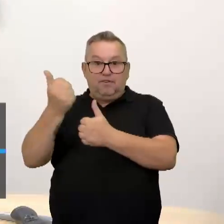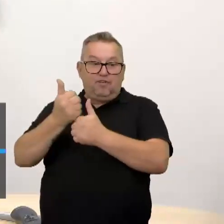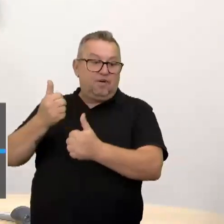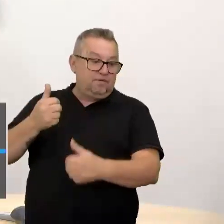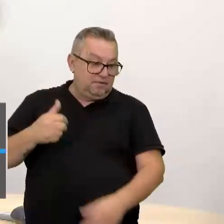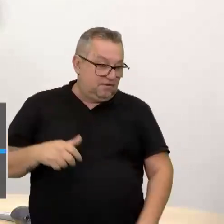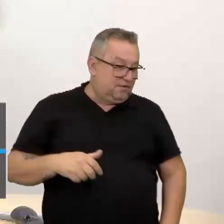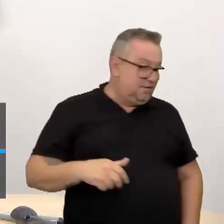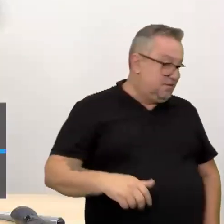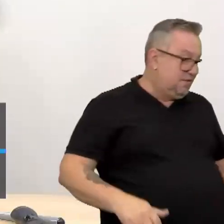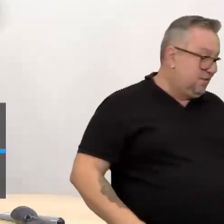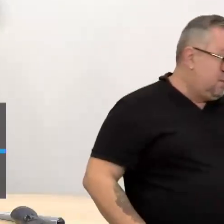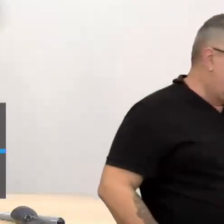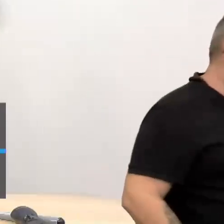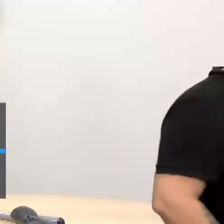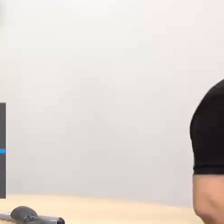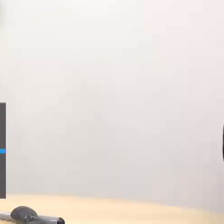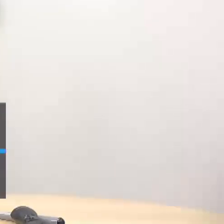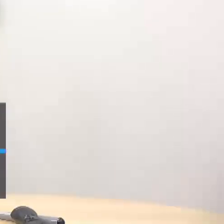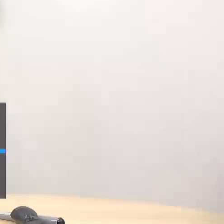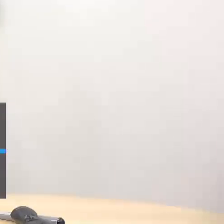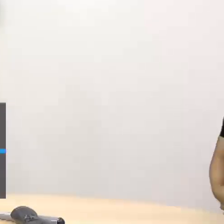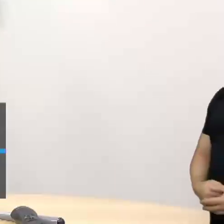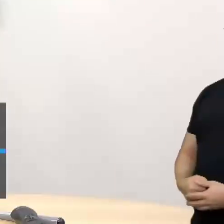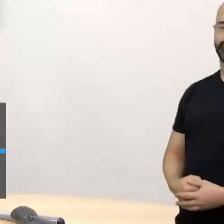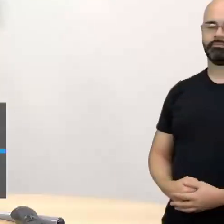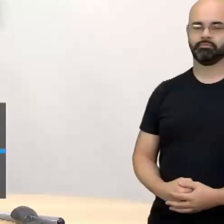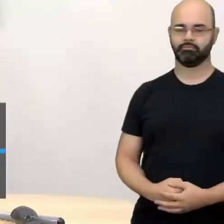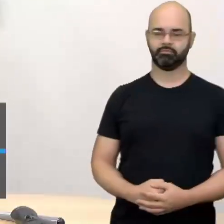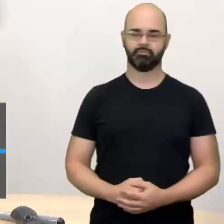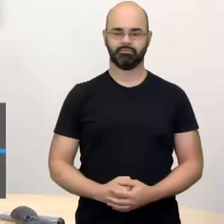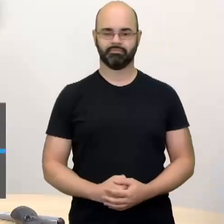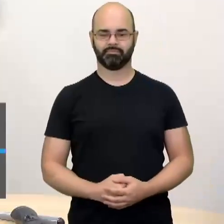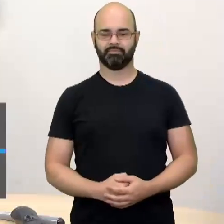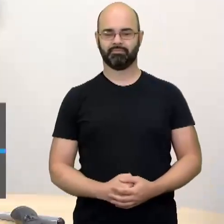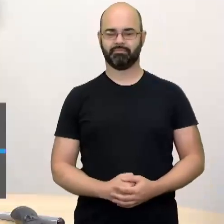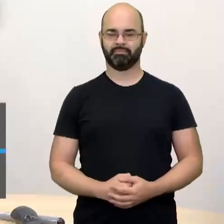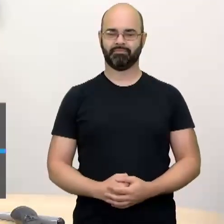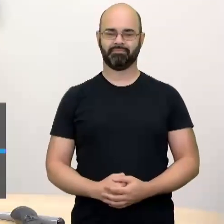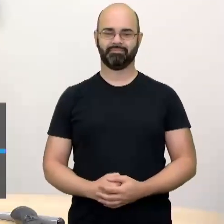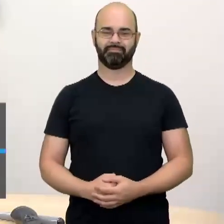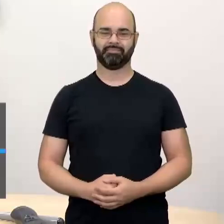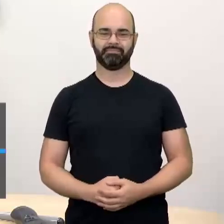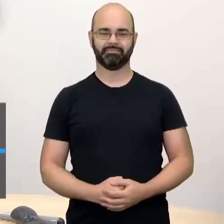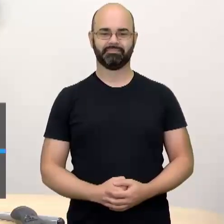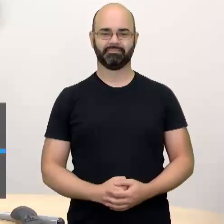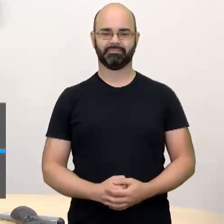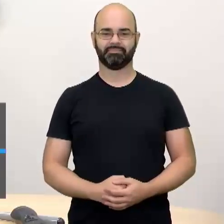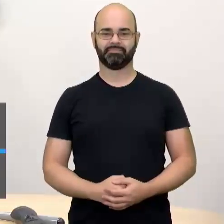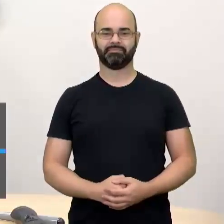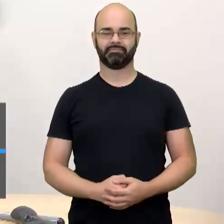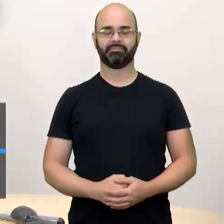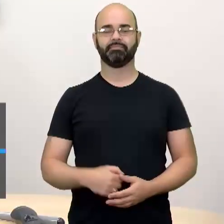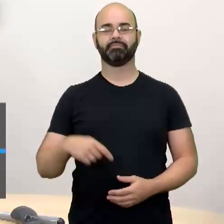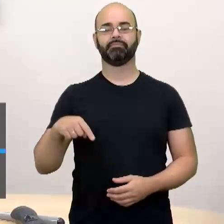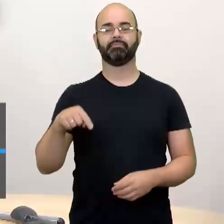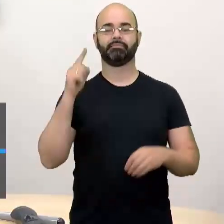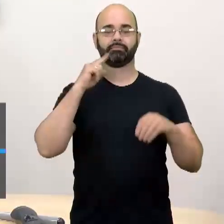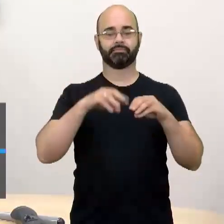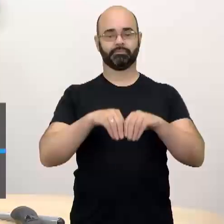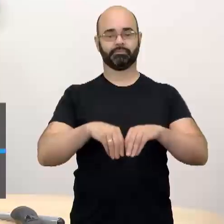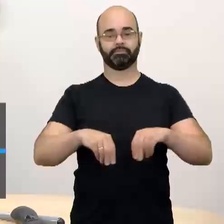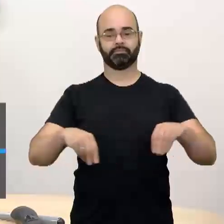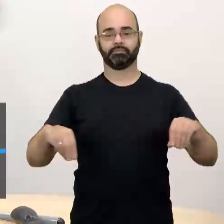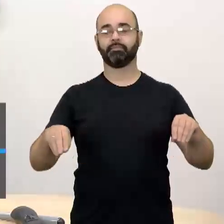do mundo, tá certo? E aqui em São Paulo, também no estado de São Paulo, a gente tem, né, condições aí de qualidade do solo para